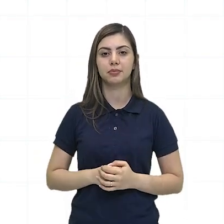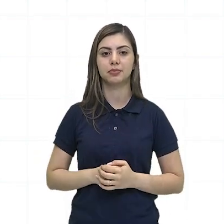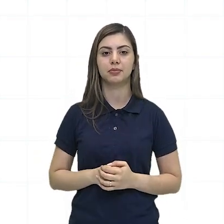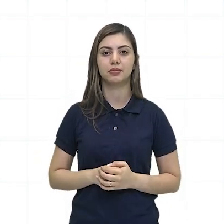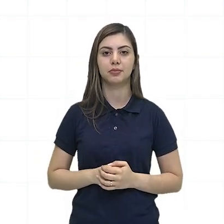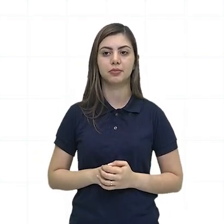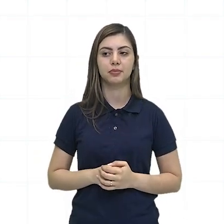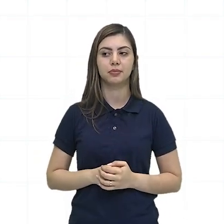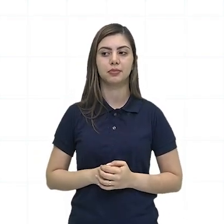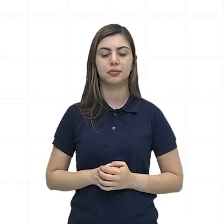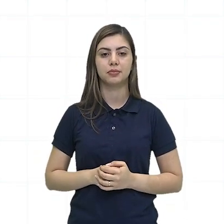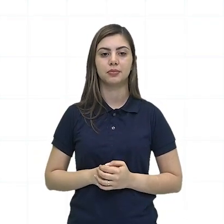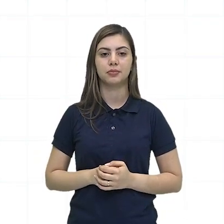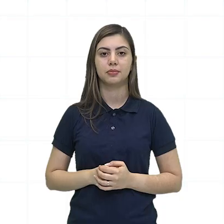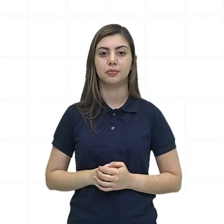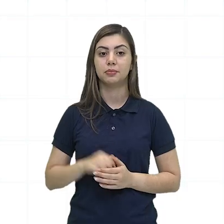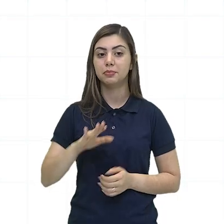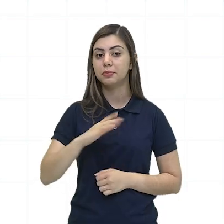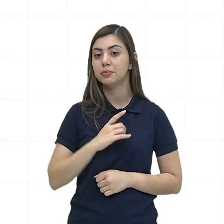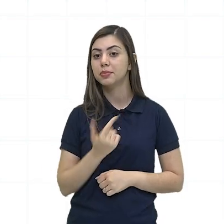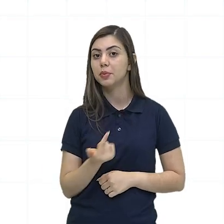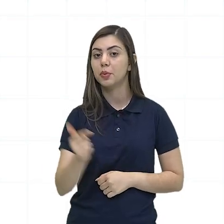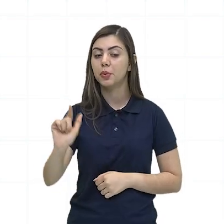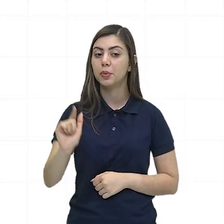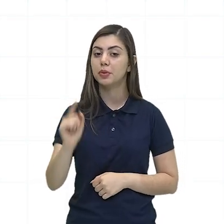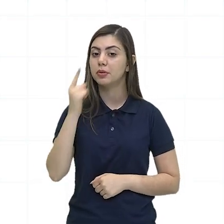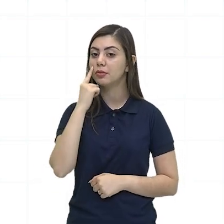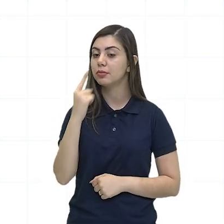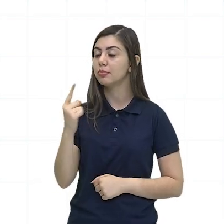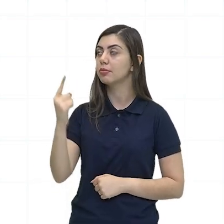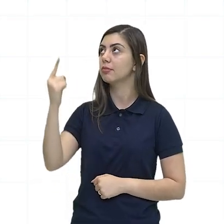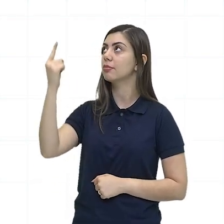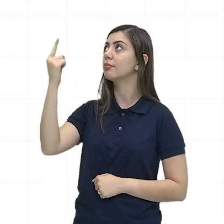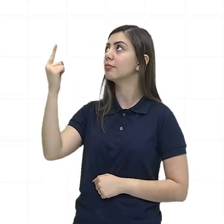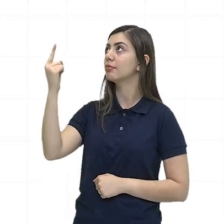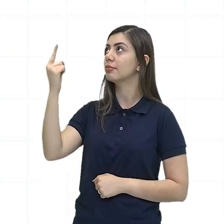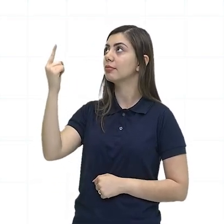um objeto pessoal aqui. Watch,